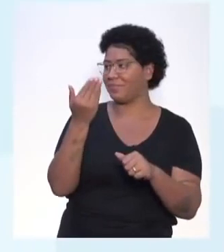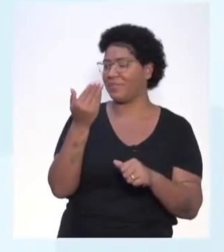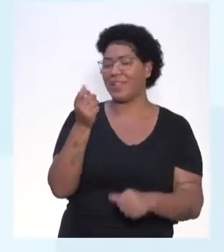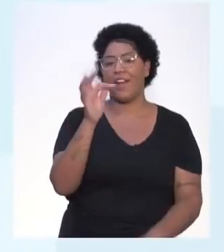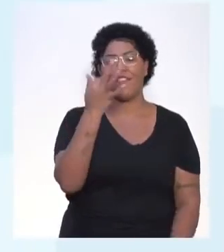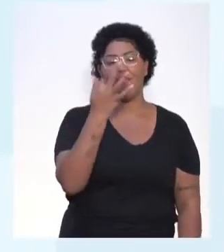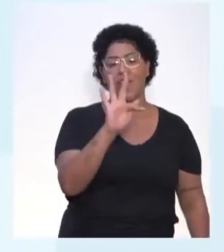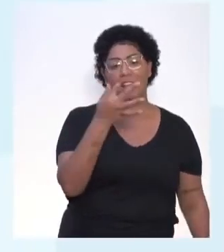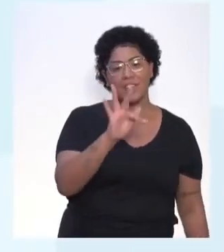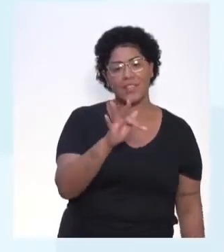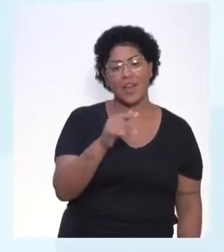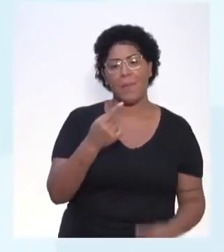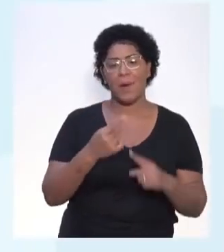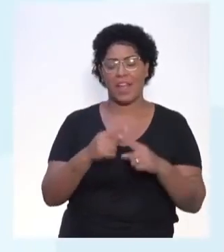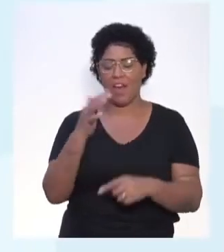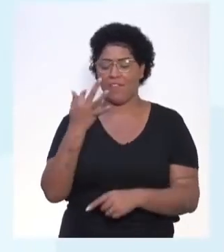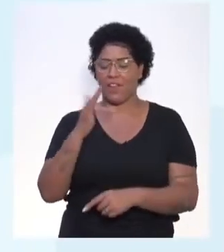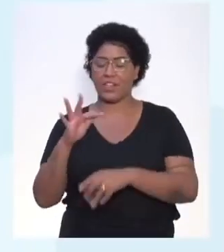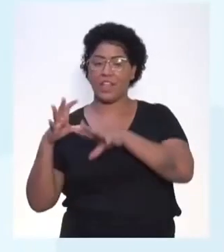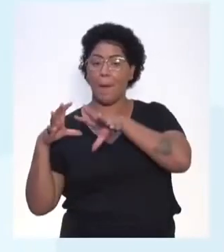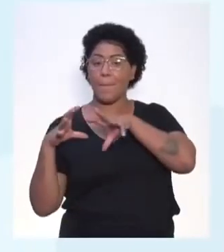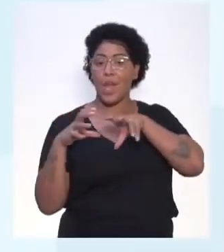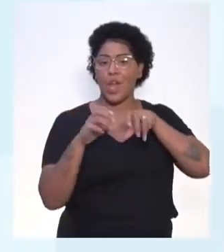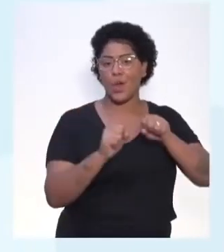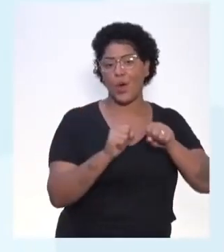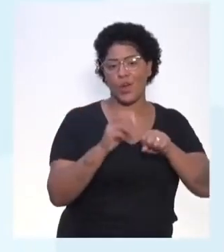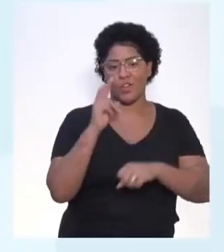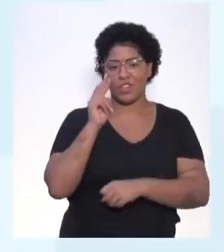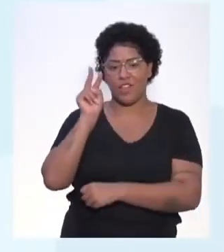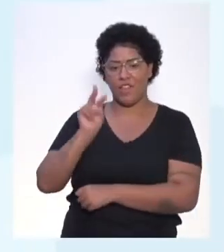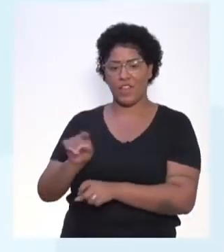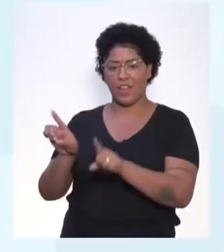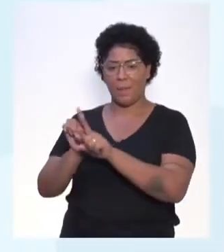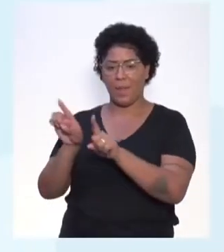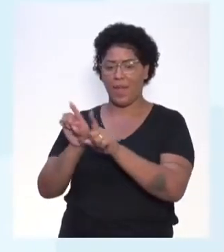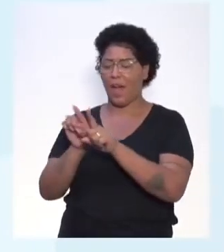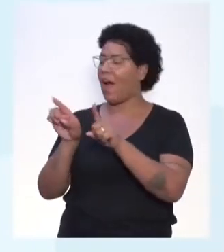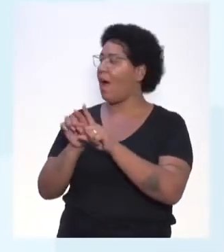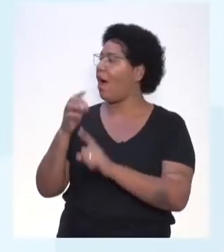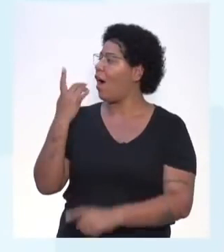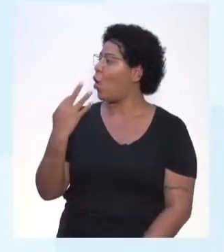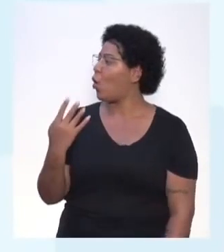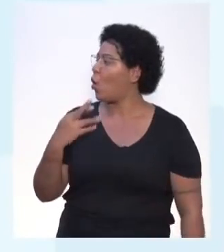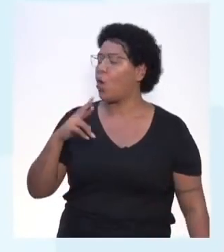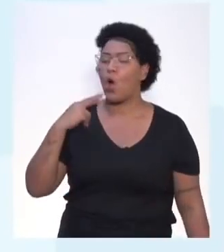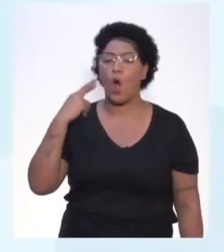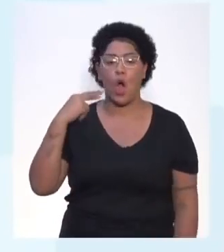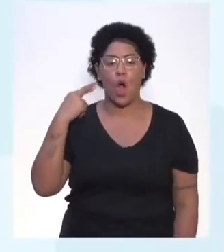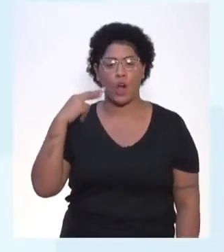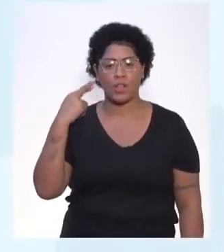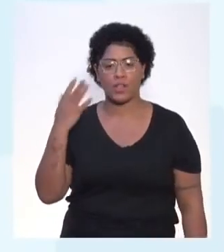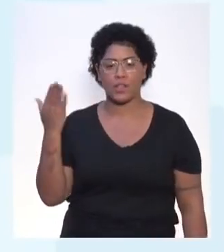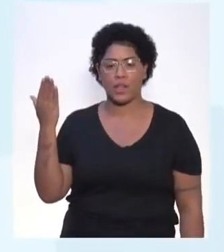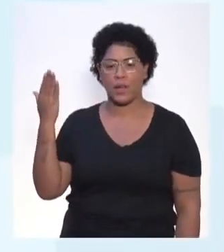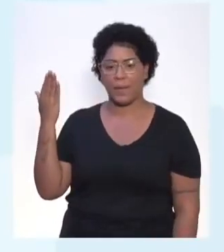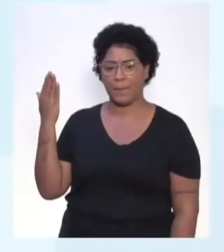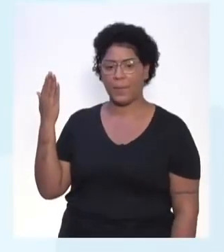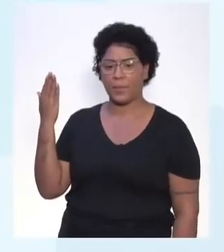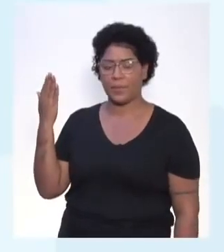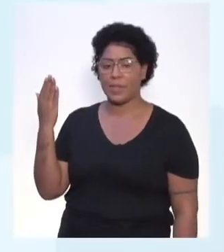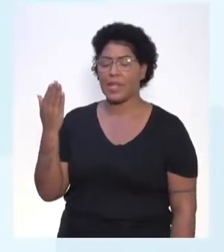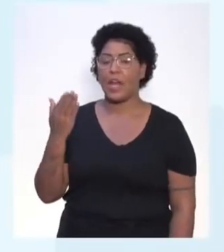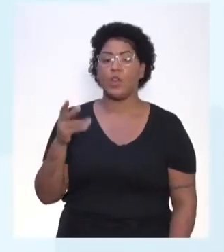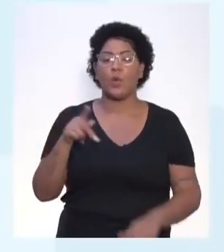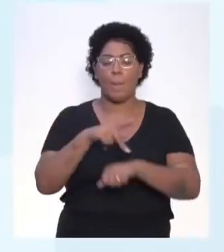Tem a Argélia, tem vários, né? Olha as partes em cor de rosa que pertenceram, aí foram colônias da Inglaterra.